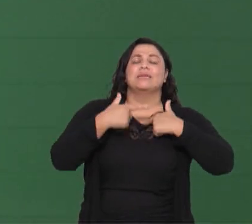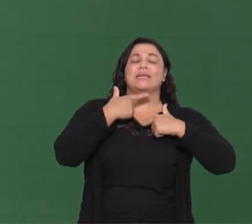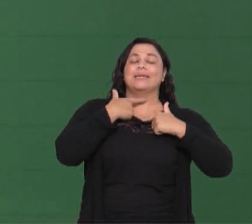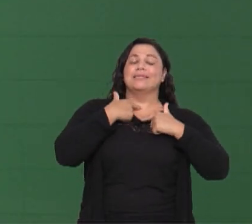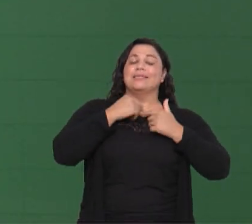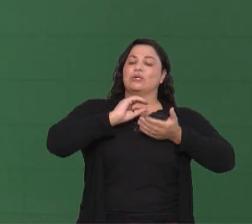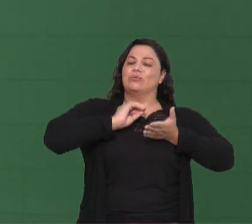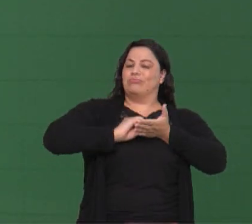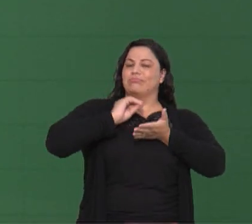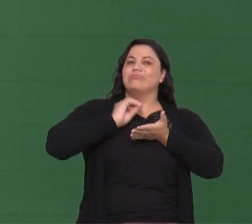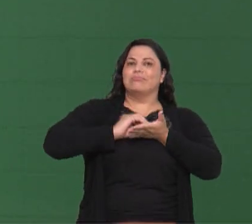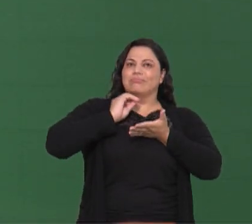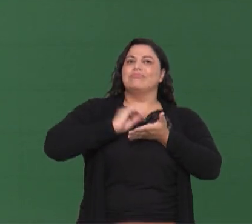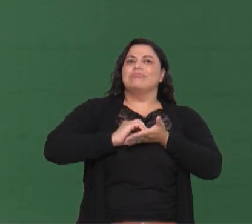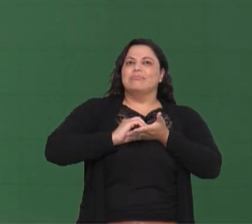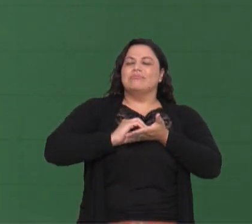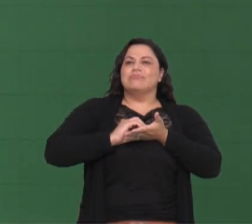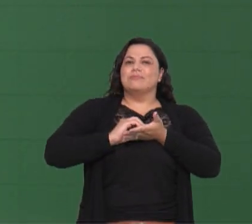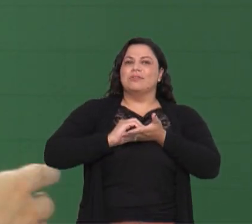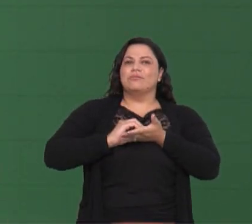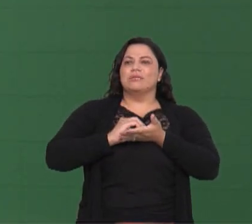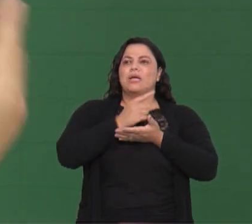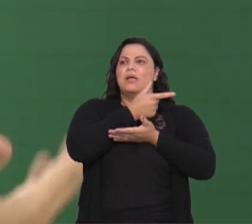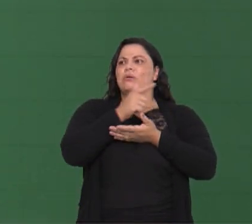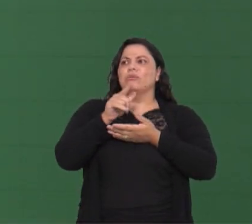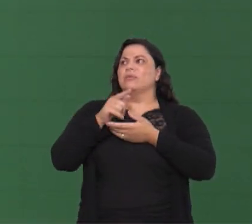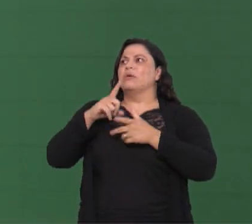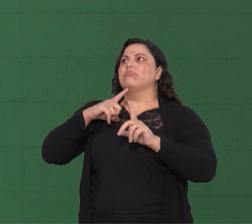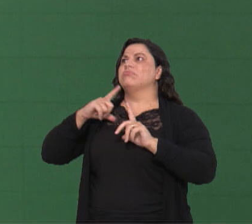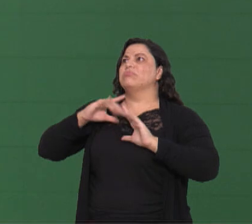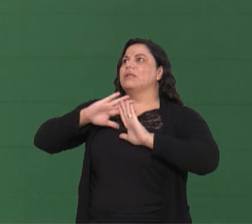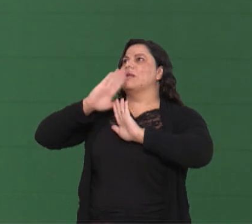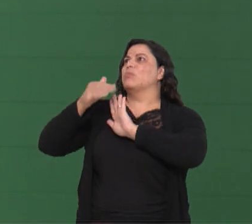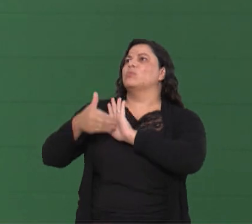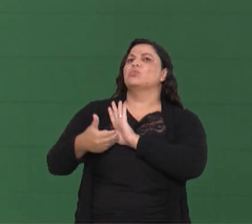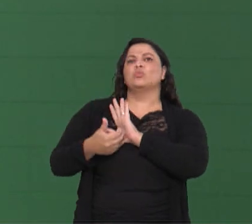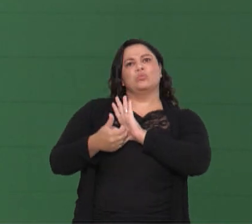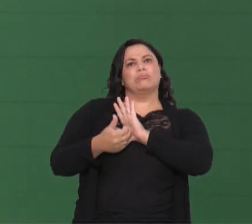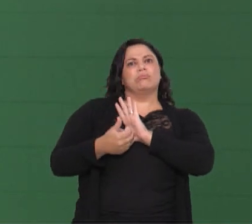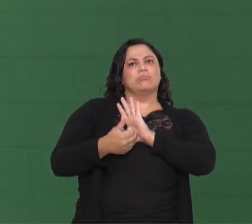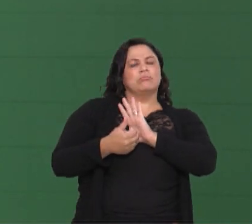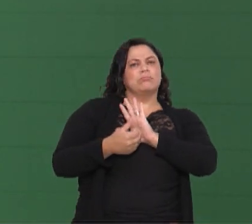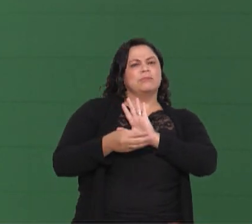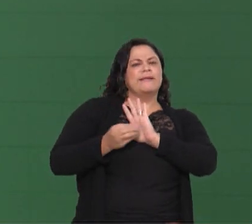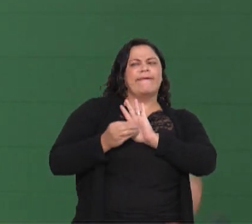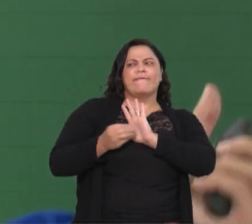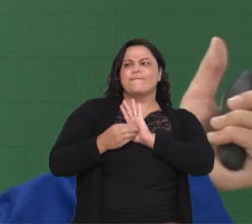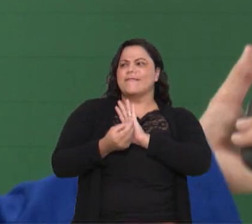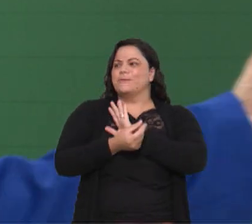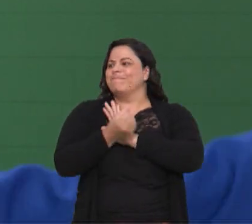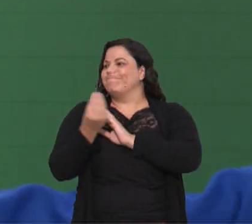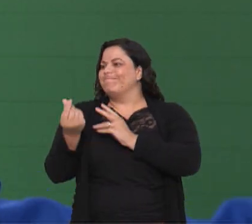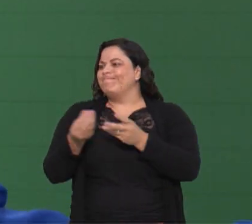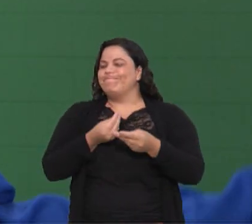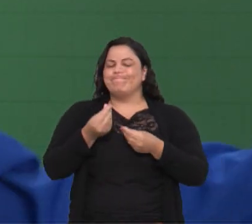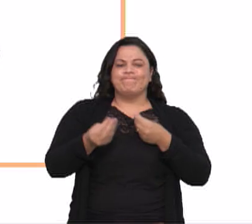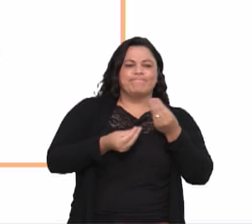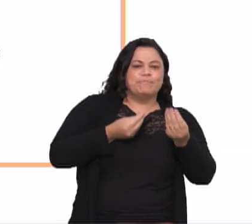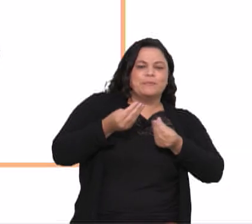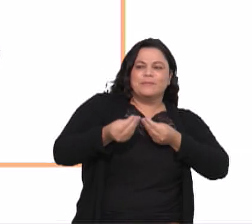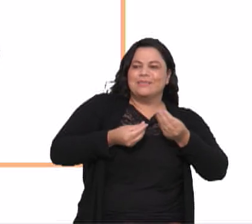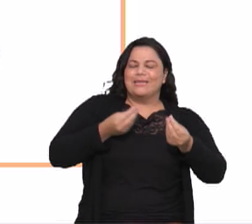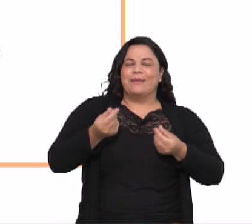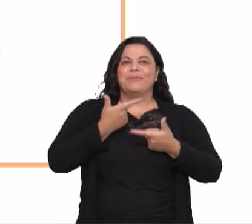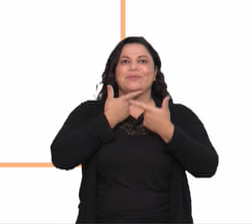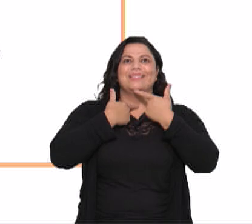nos falta, né? Quando nós não possuímos esse objeto desejado. O que deseja,